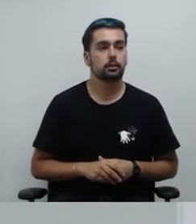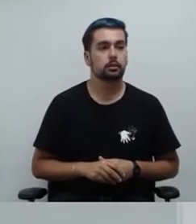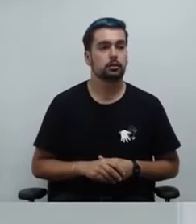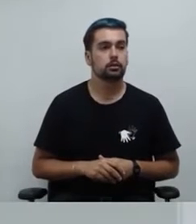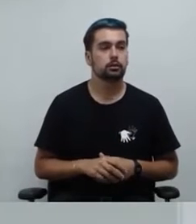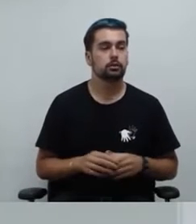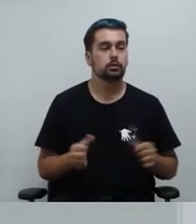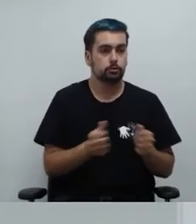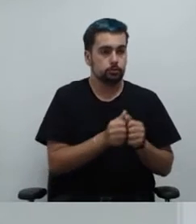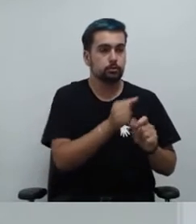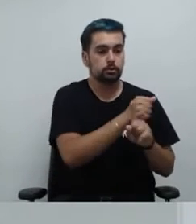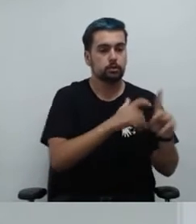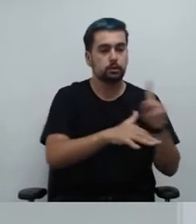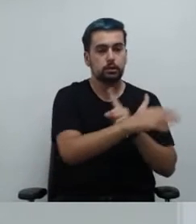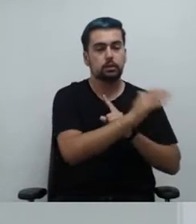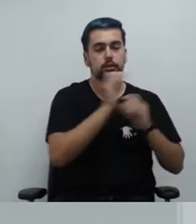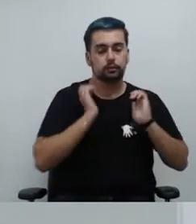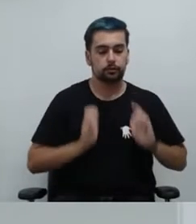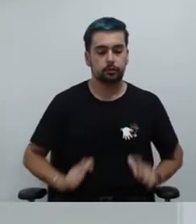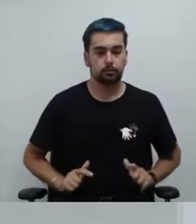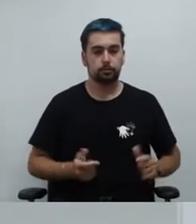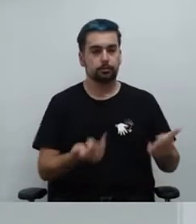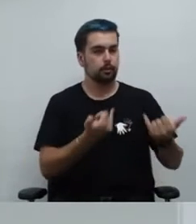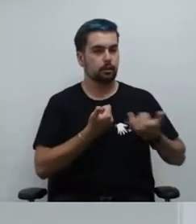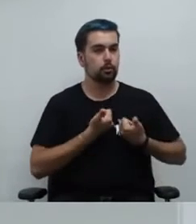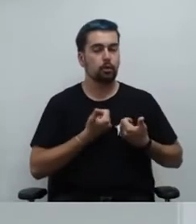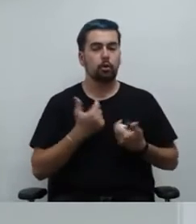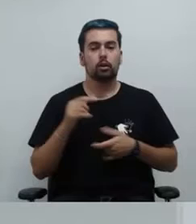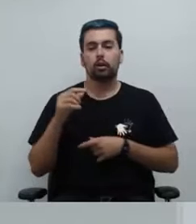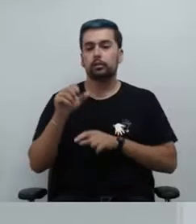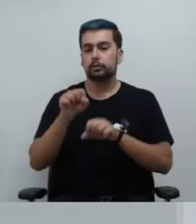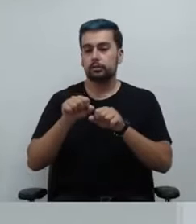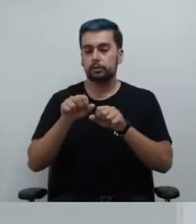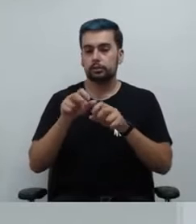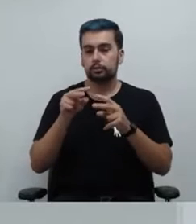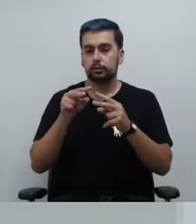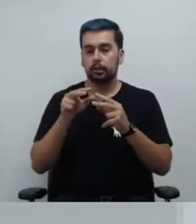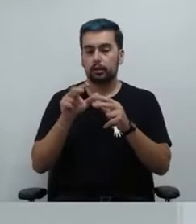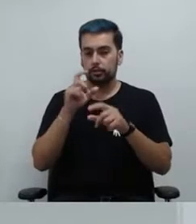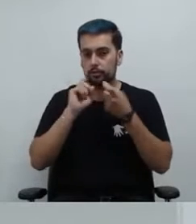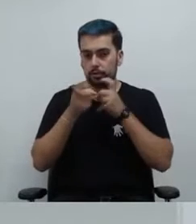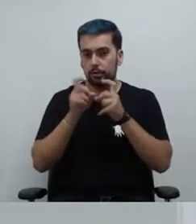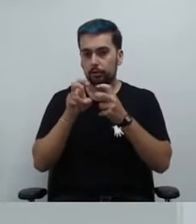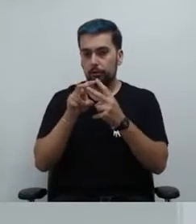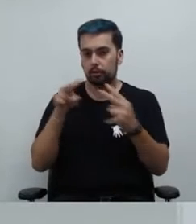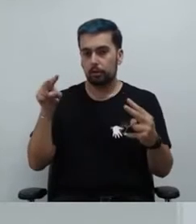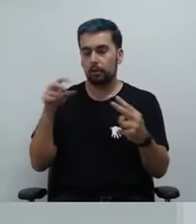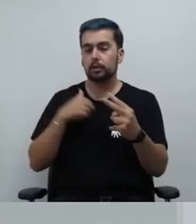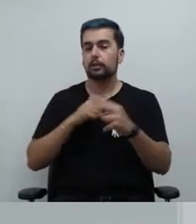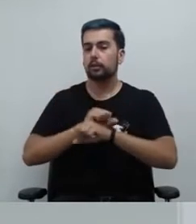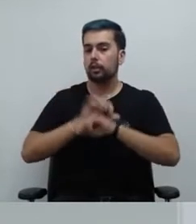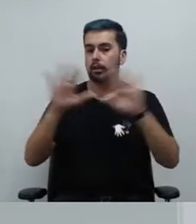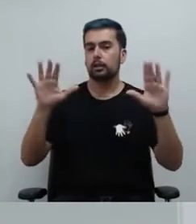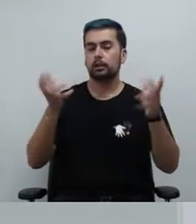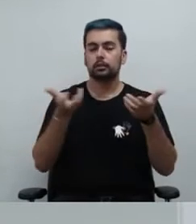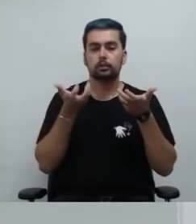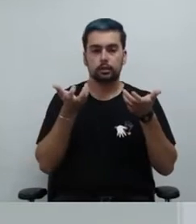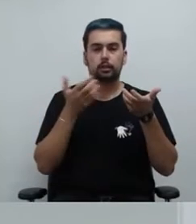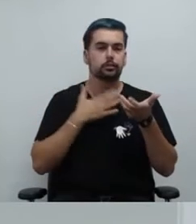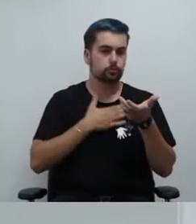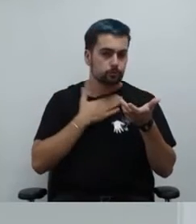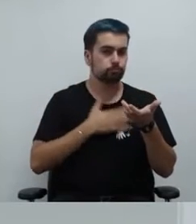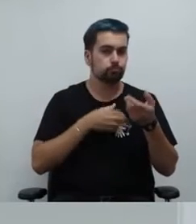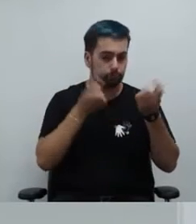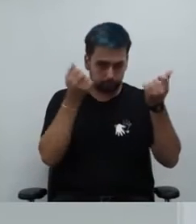civil, essa audiência pública, que vai ser online. Eu gostaria de deixar uma coisa aqui clara aqui para todos